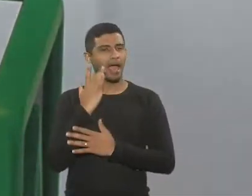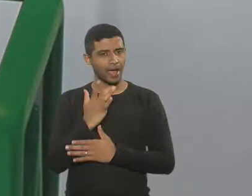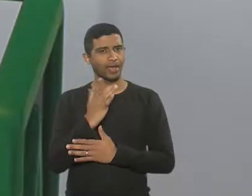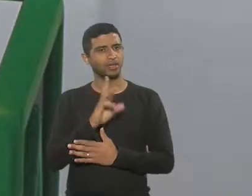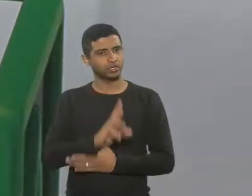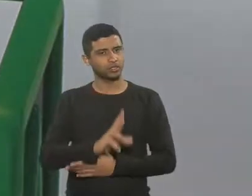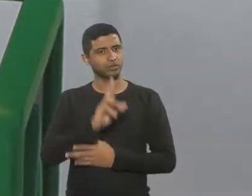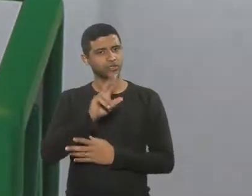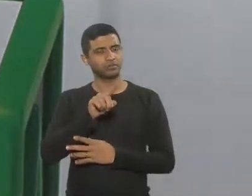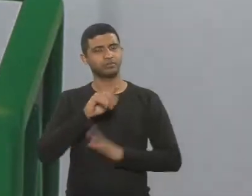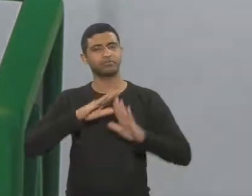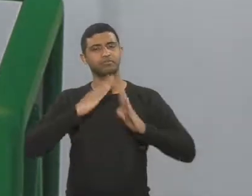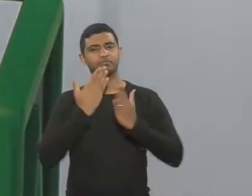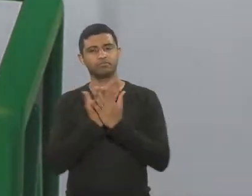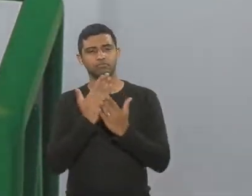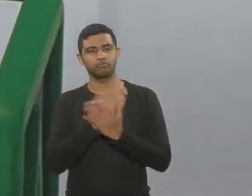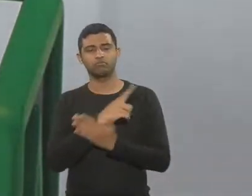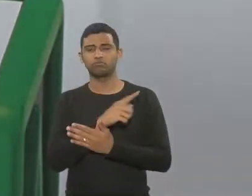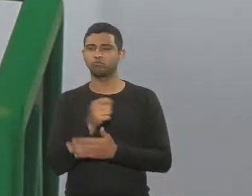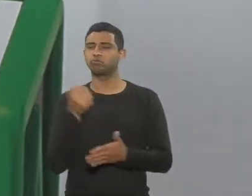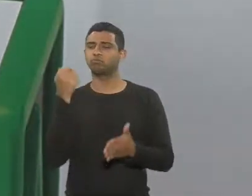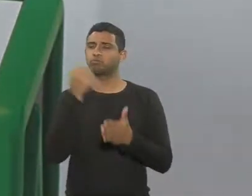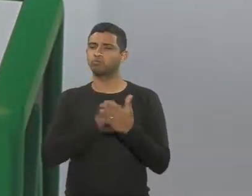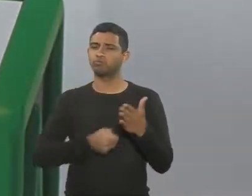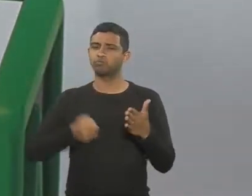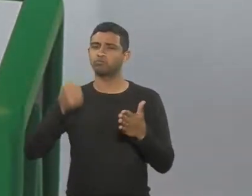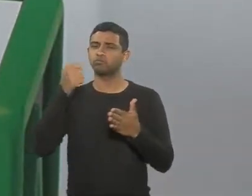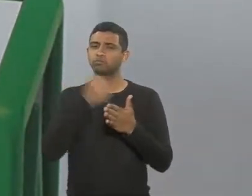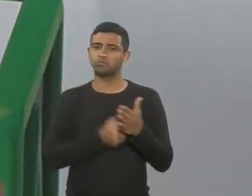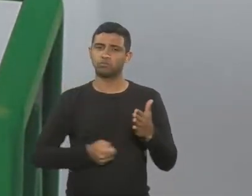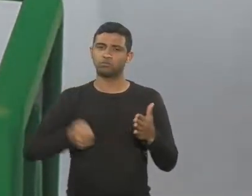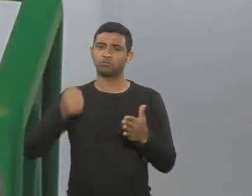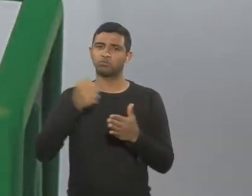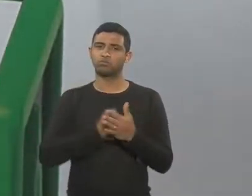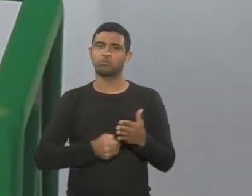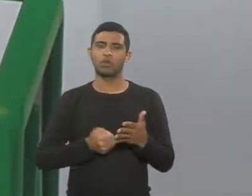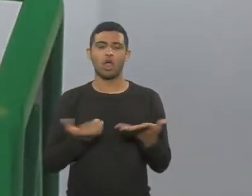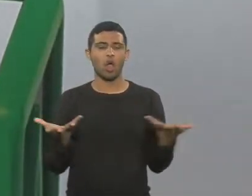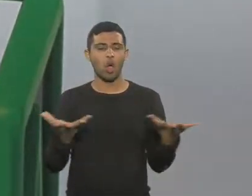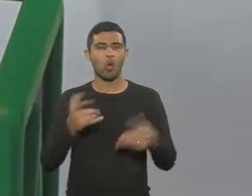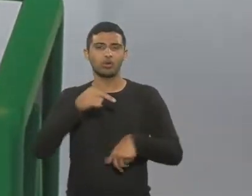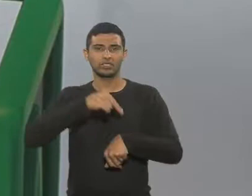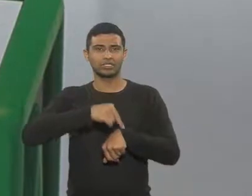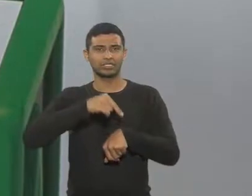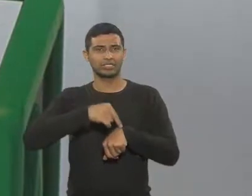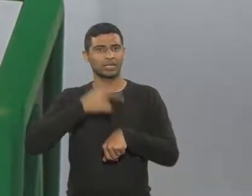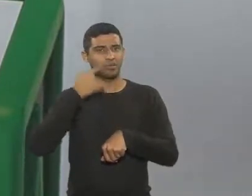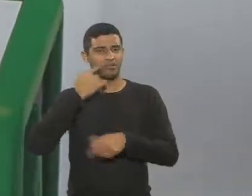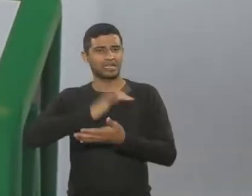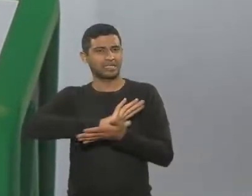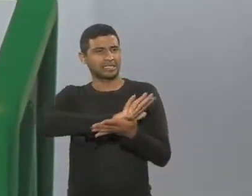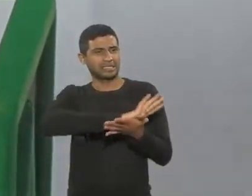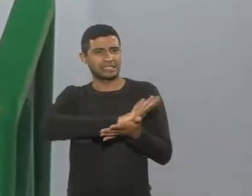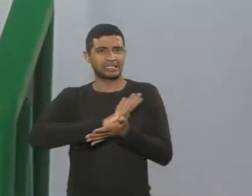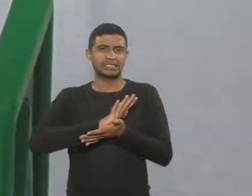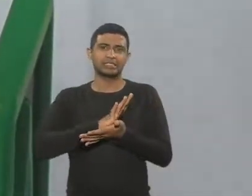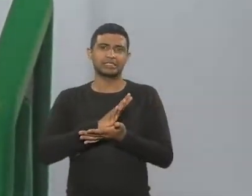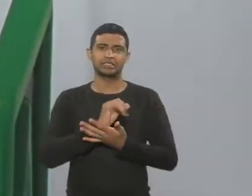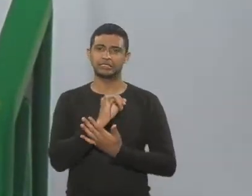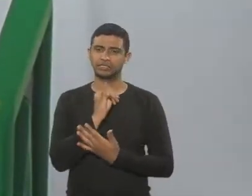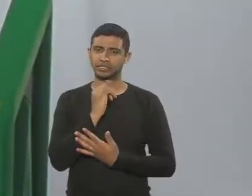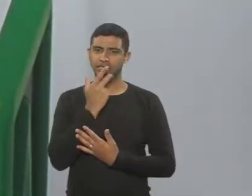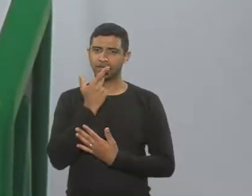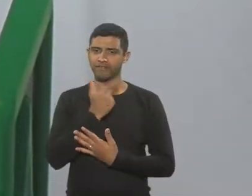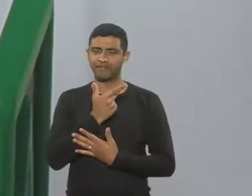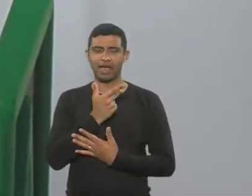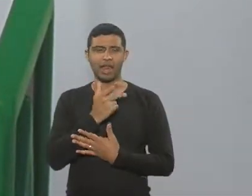dessa instituição, dessa escola, é brigar com uma temporalidade atual, que é uma temporalidade que eu acho que é massacrante. Por quê? Quando você